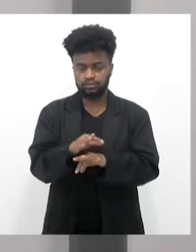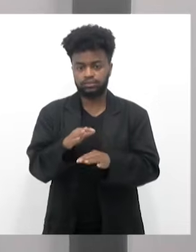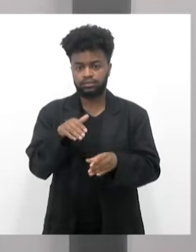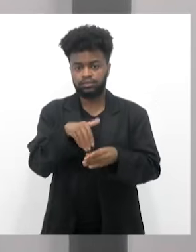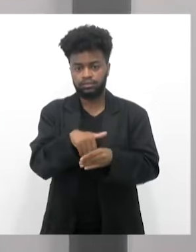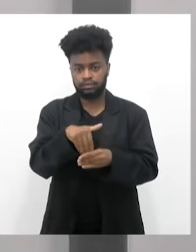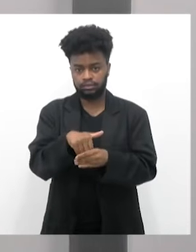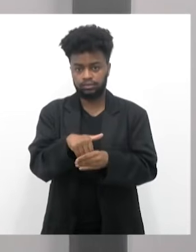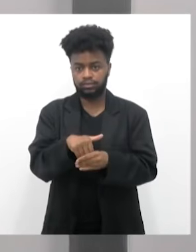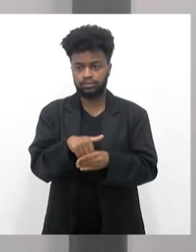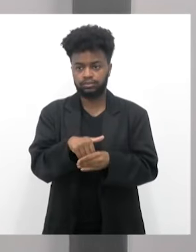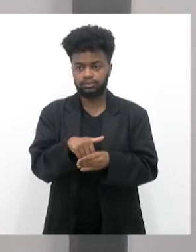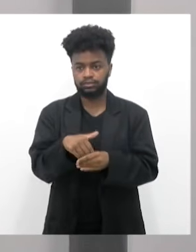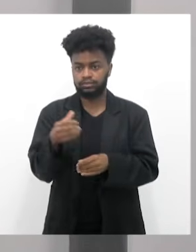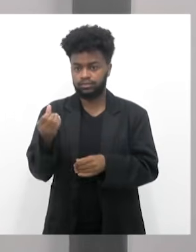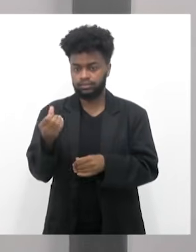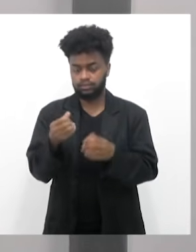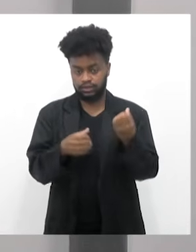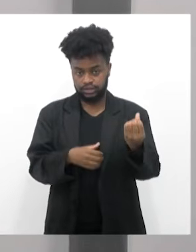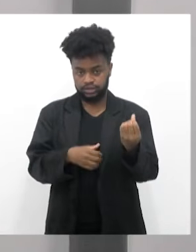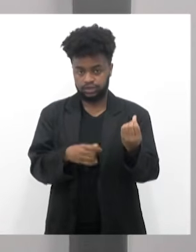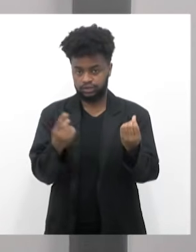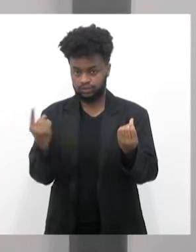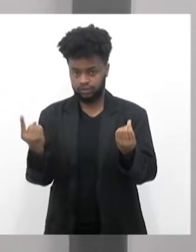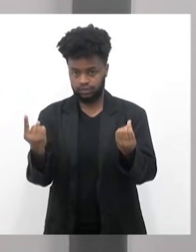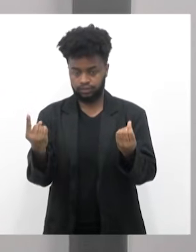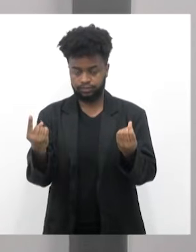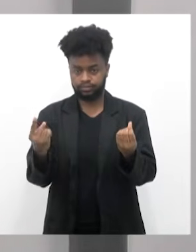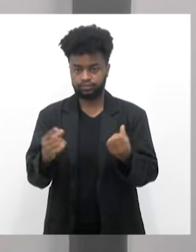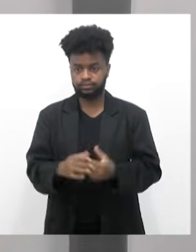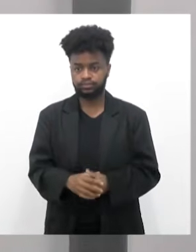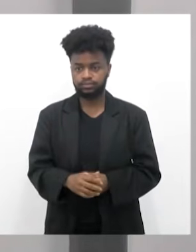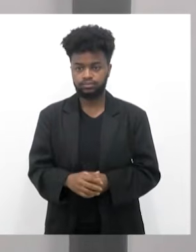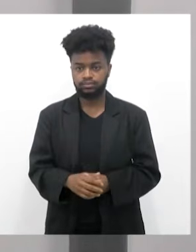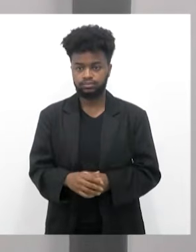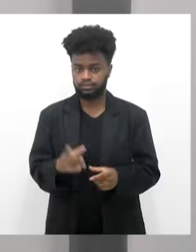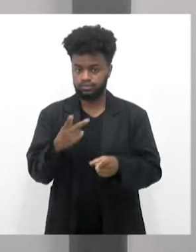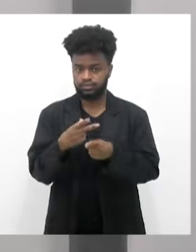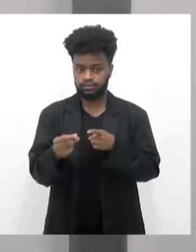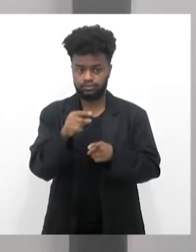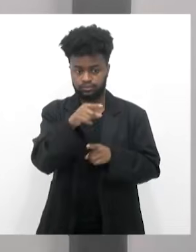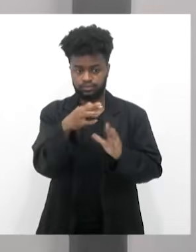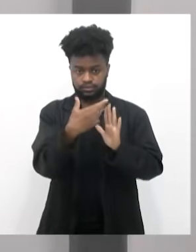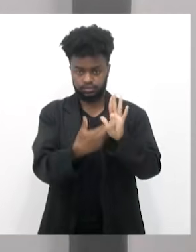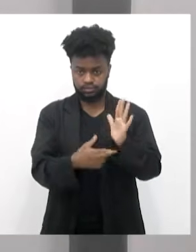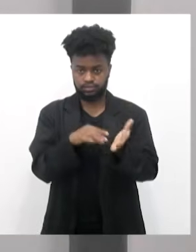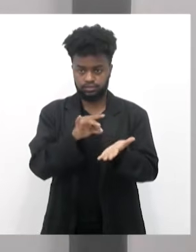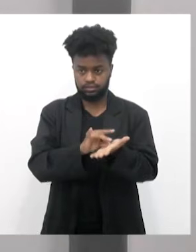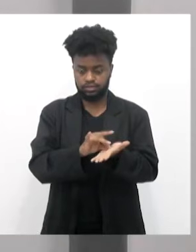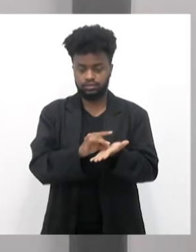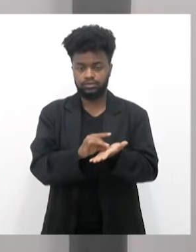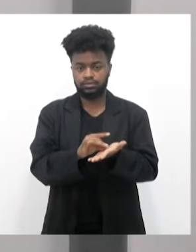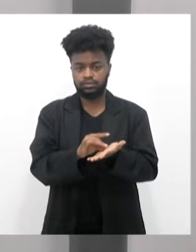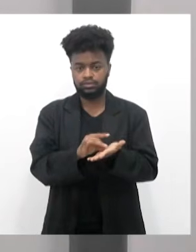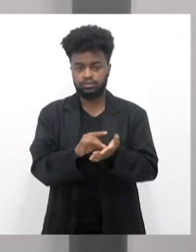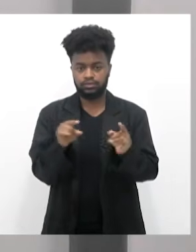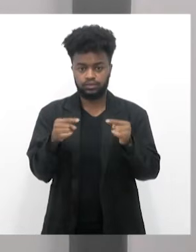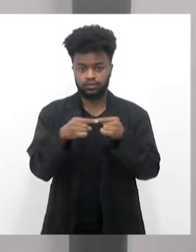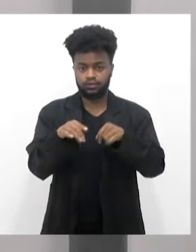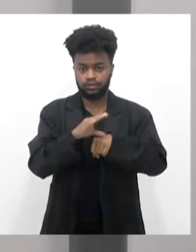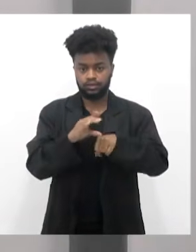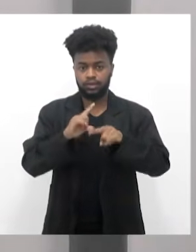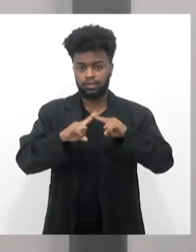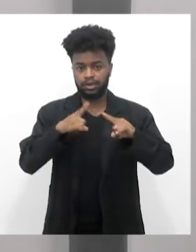votação. Por 6 votos a 1, venceu o relatório original pela constitucionalidade,